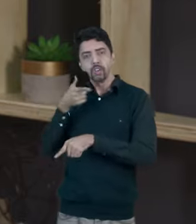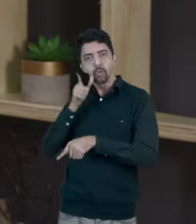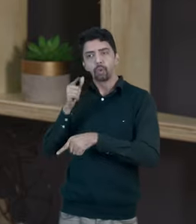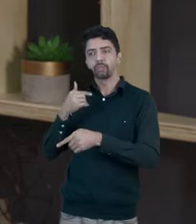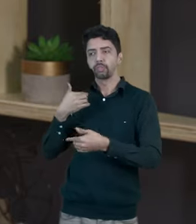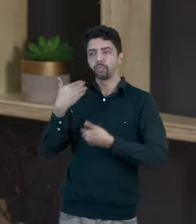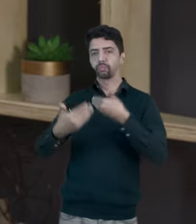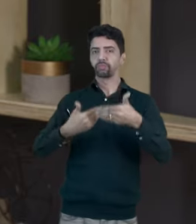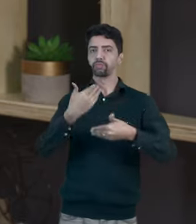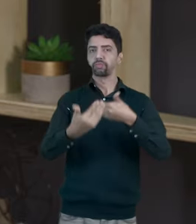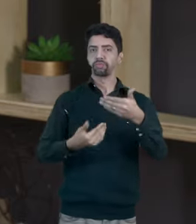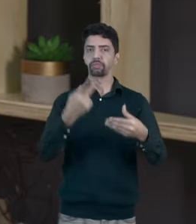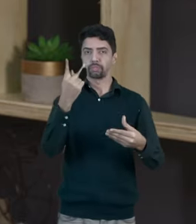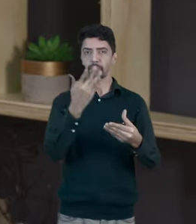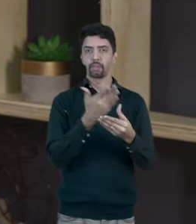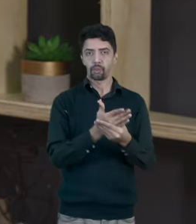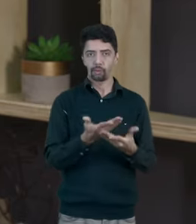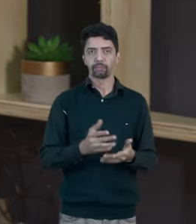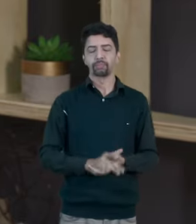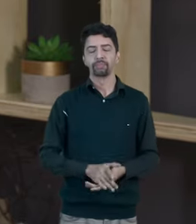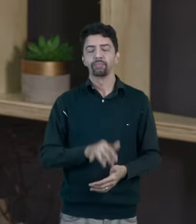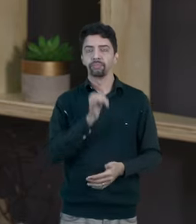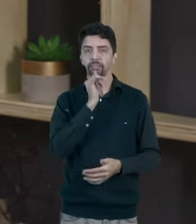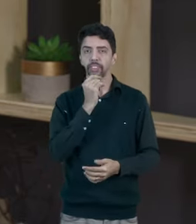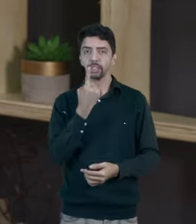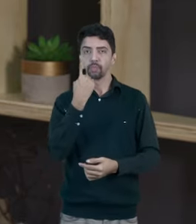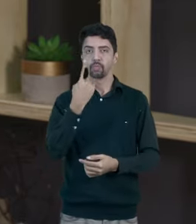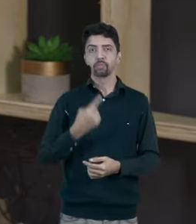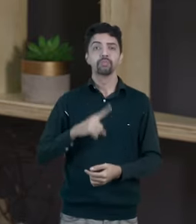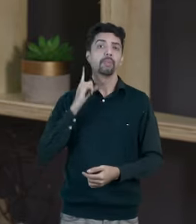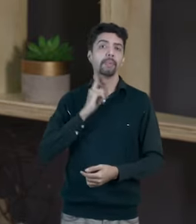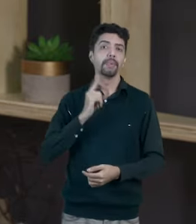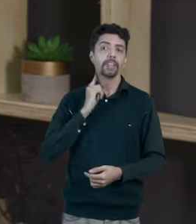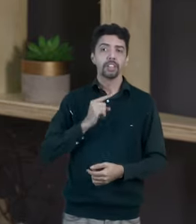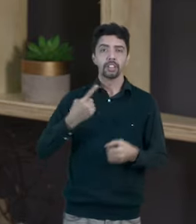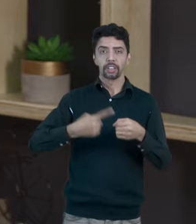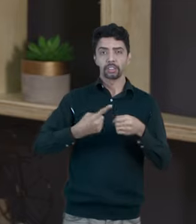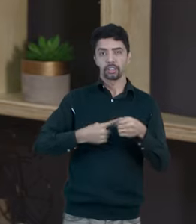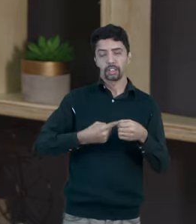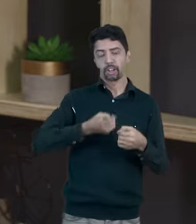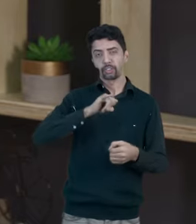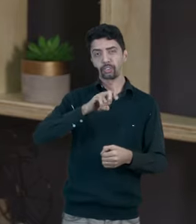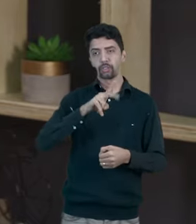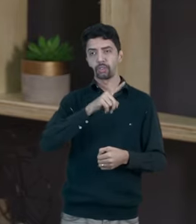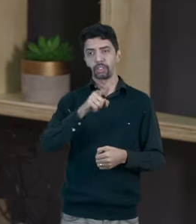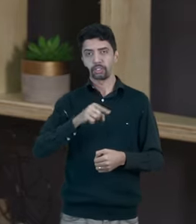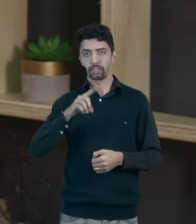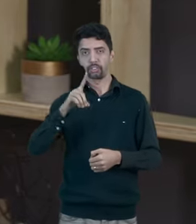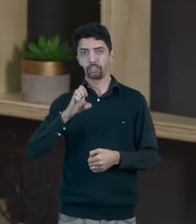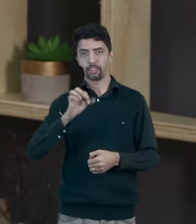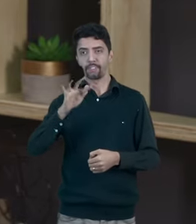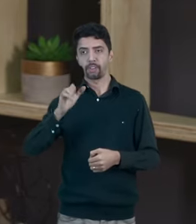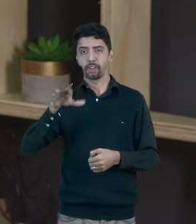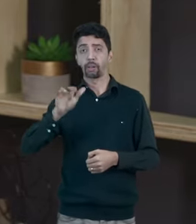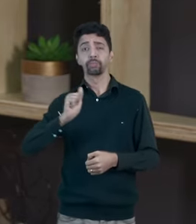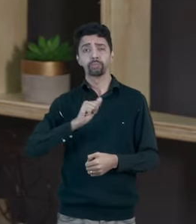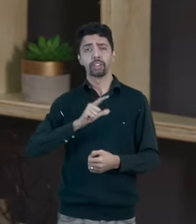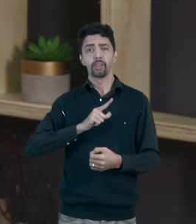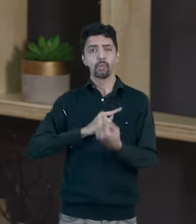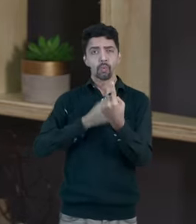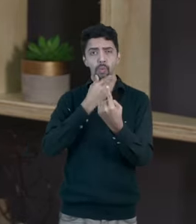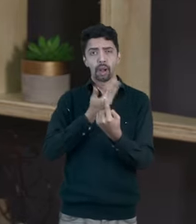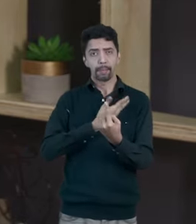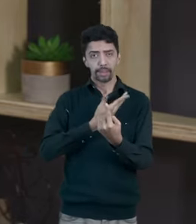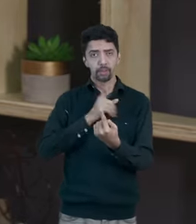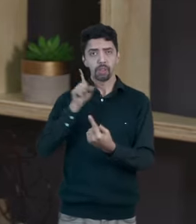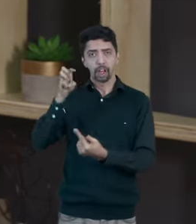educação financeira tem feito junto aos procons eu sinto um deles em Minas Gerais em Juiz de Fora que tem lá nossos amigos